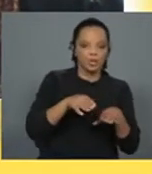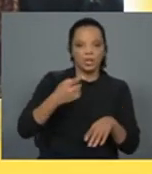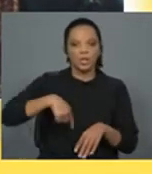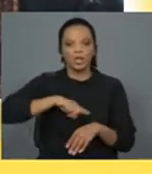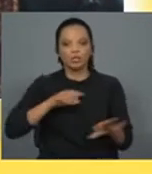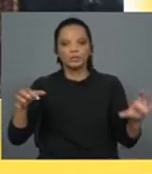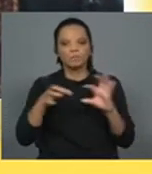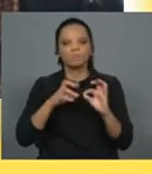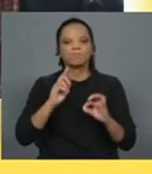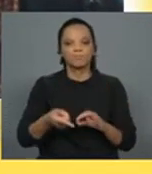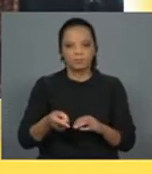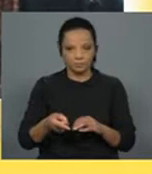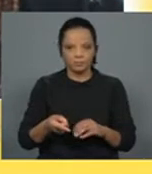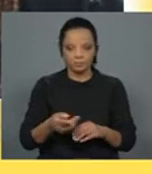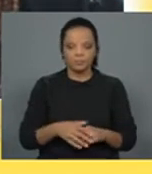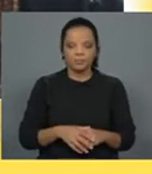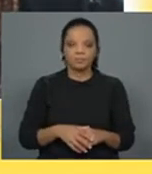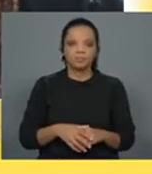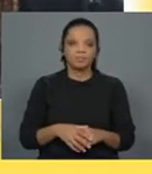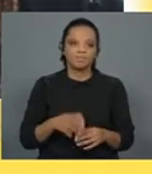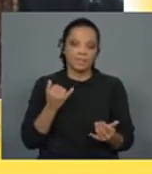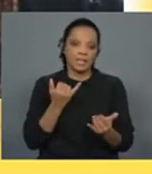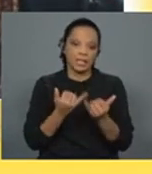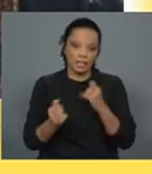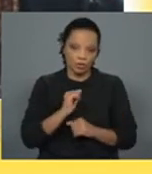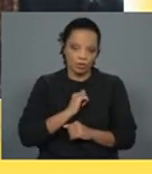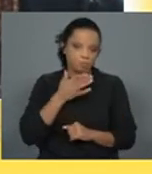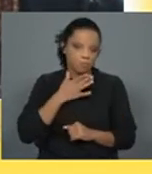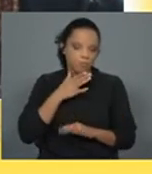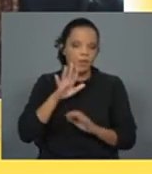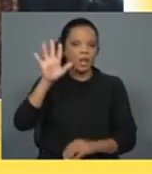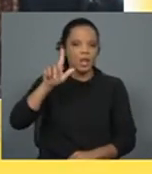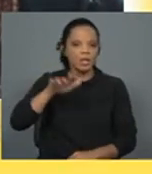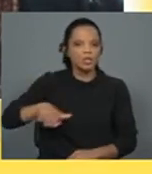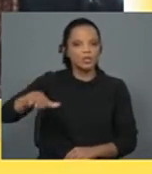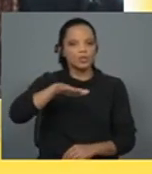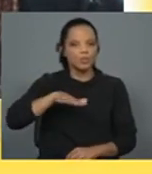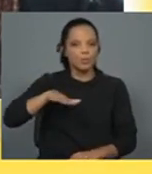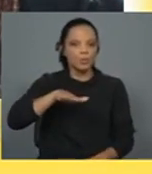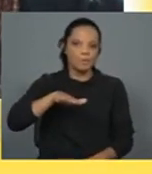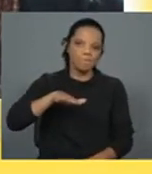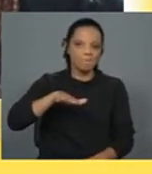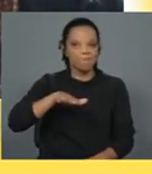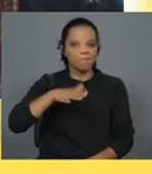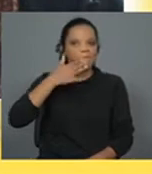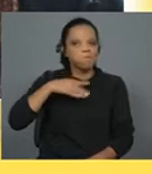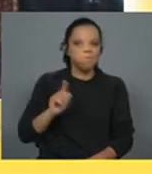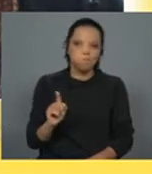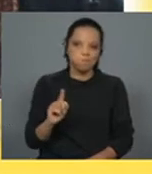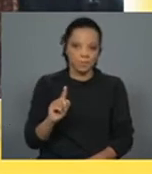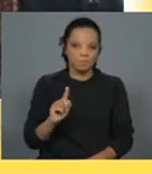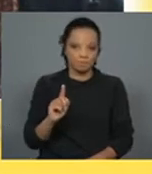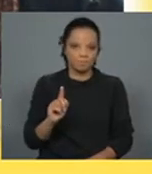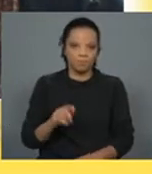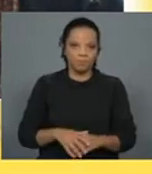de antemão que o nosso risco é moderado, embora Lisboa não seja propriamente tão moderado o risco